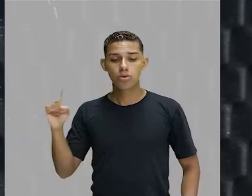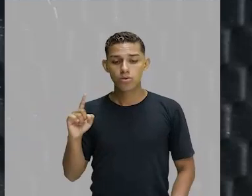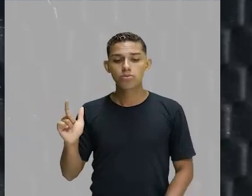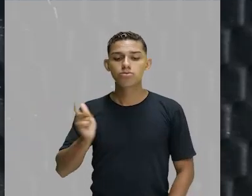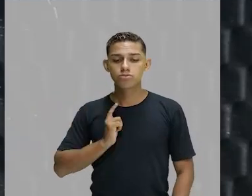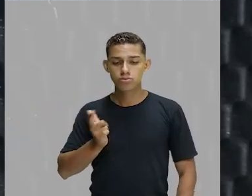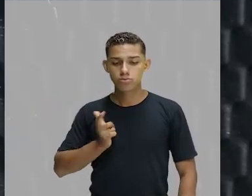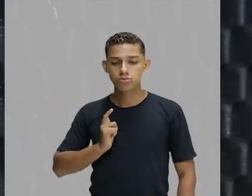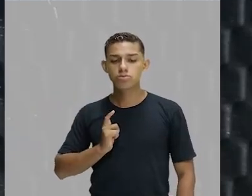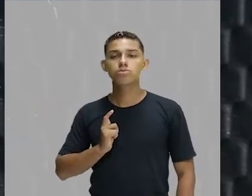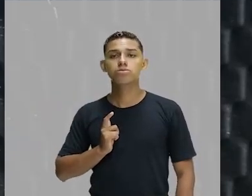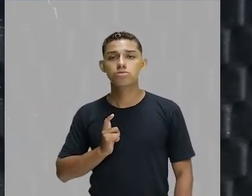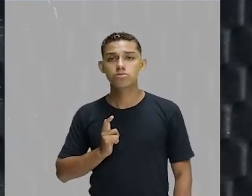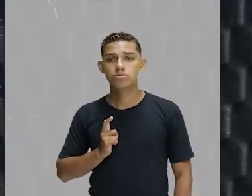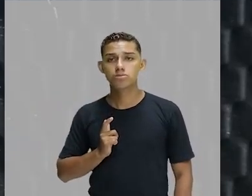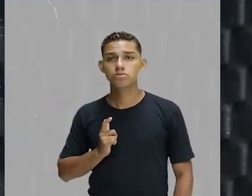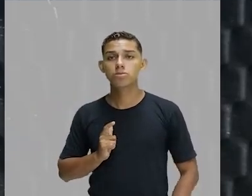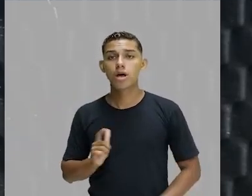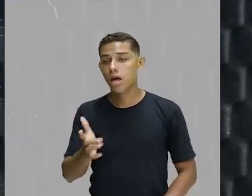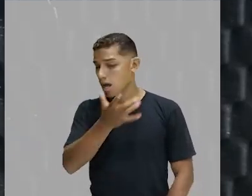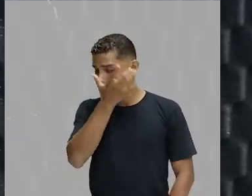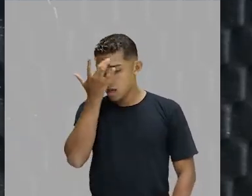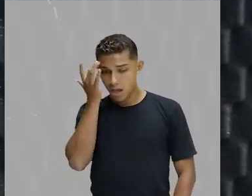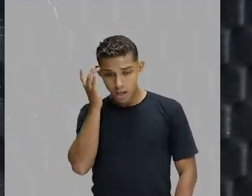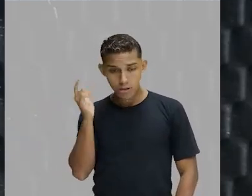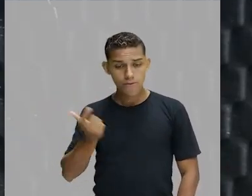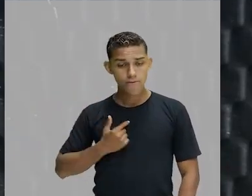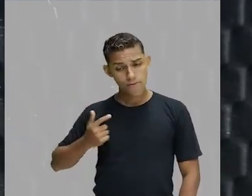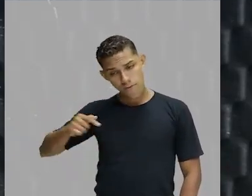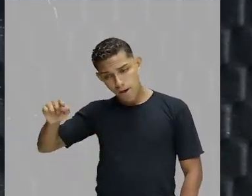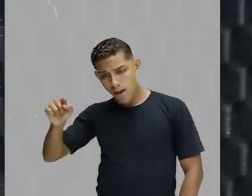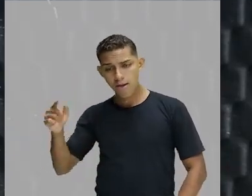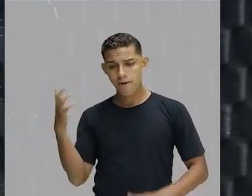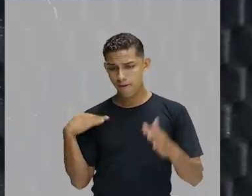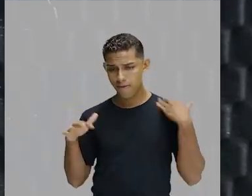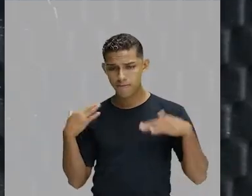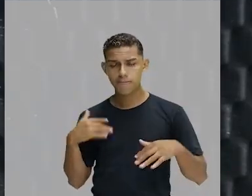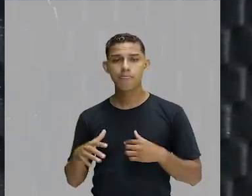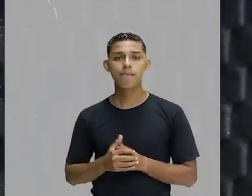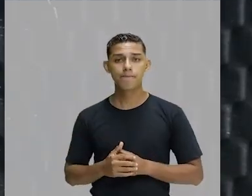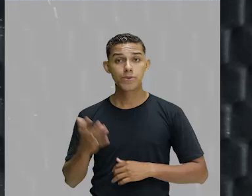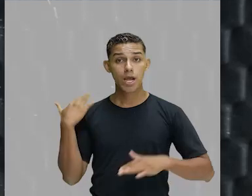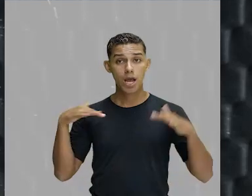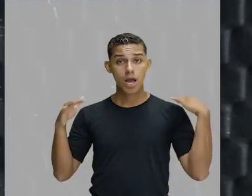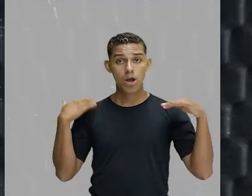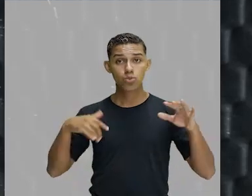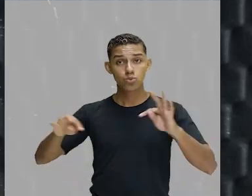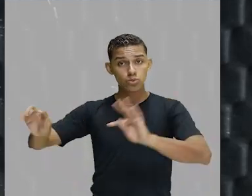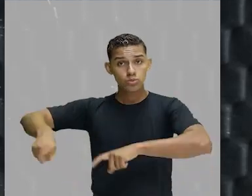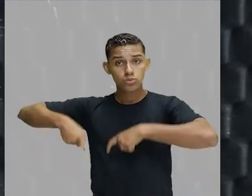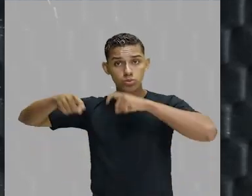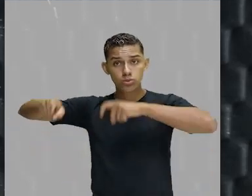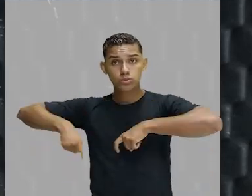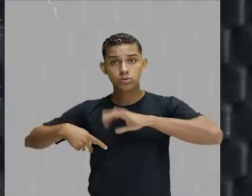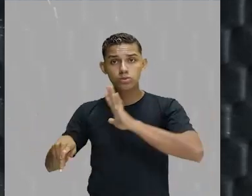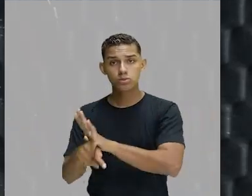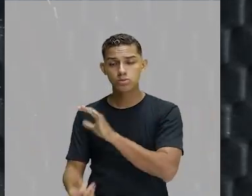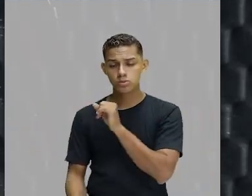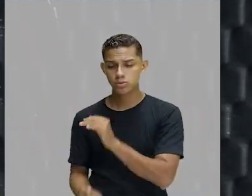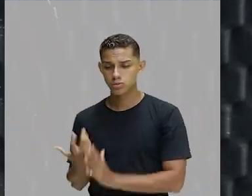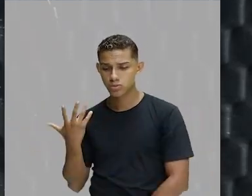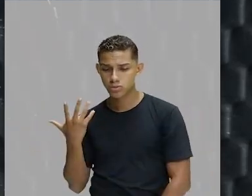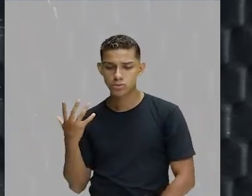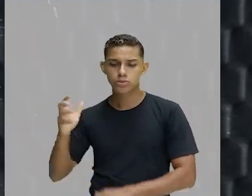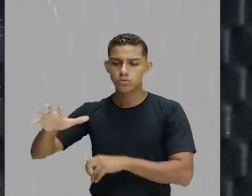tá? Que as pessoas que vão para lá fazer agroturismo lá, eles produzem,